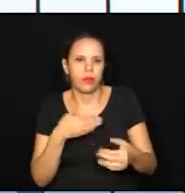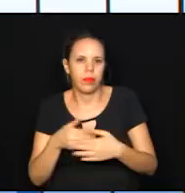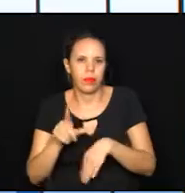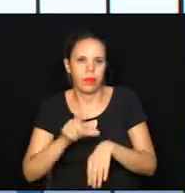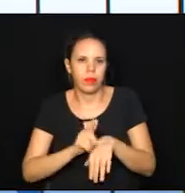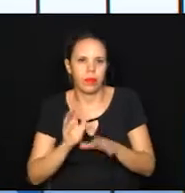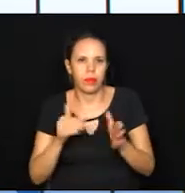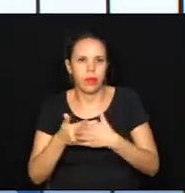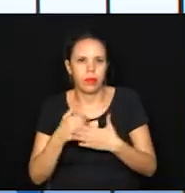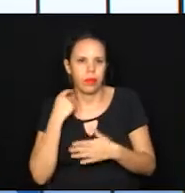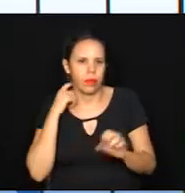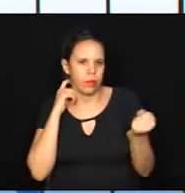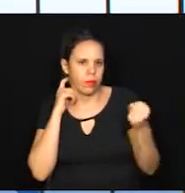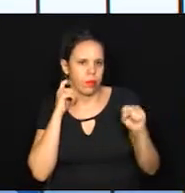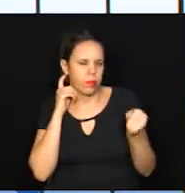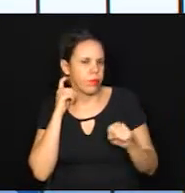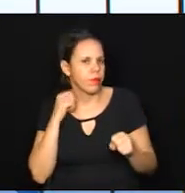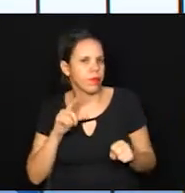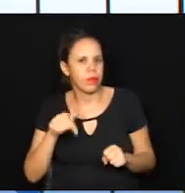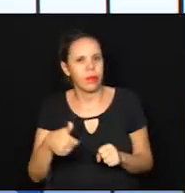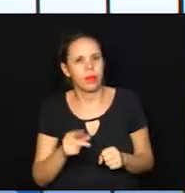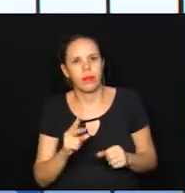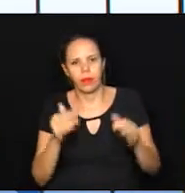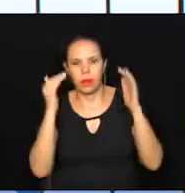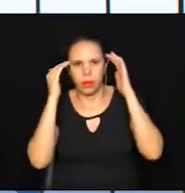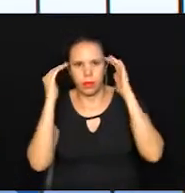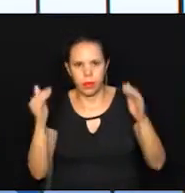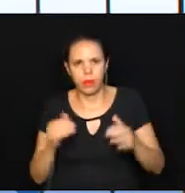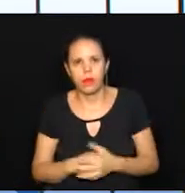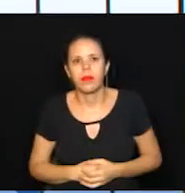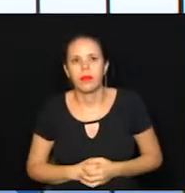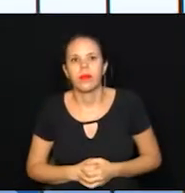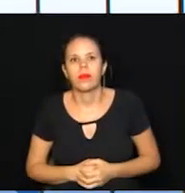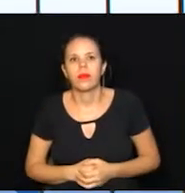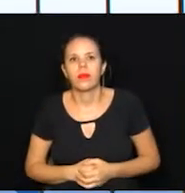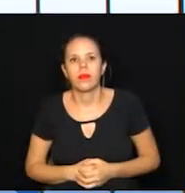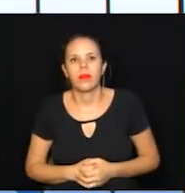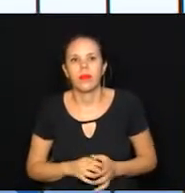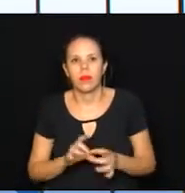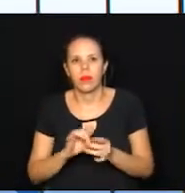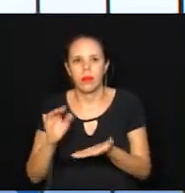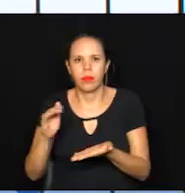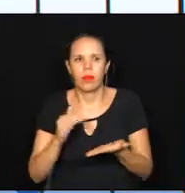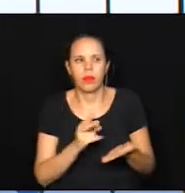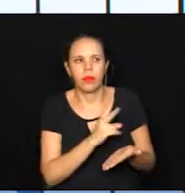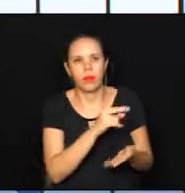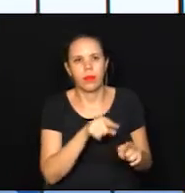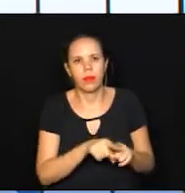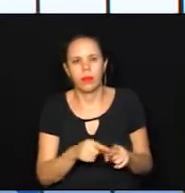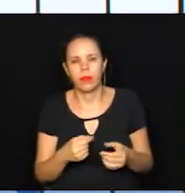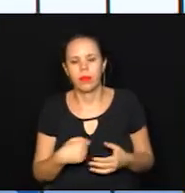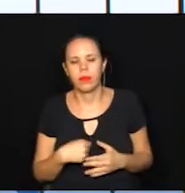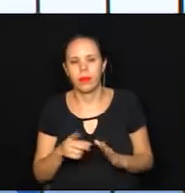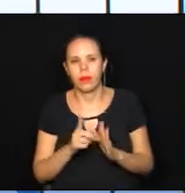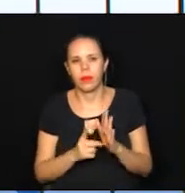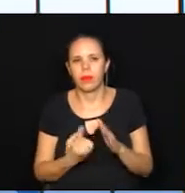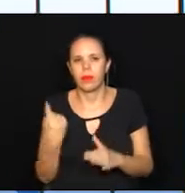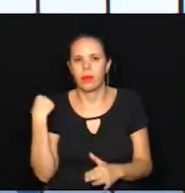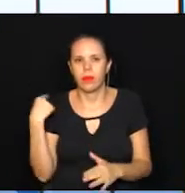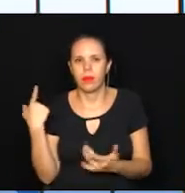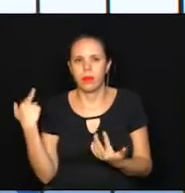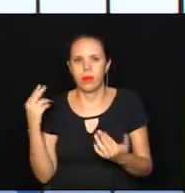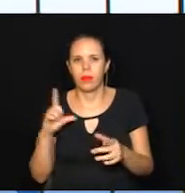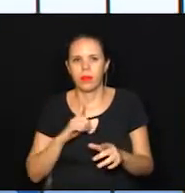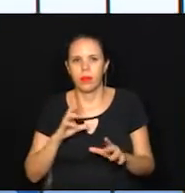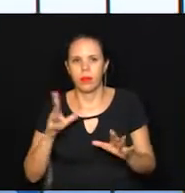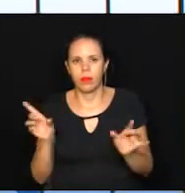as atividades às 8 e depois seguir apenas com o delivery. Então fica aí, porque o decreto passado tudo